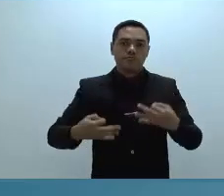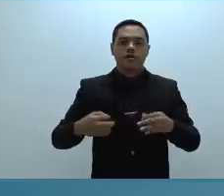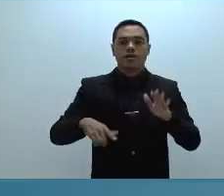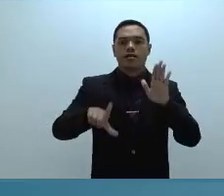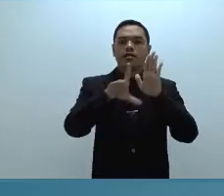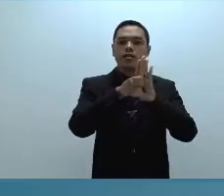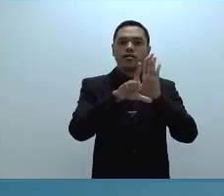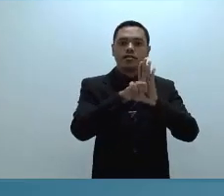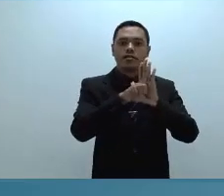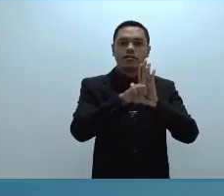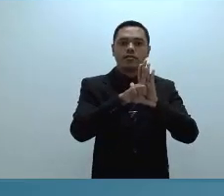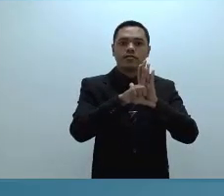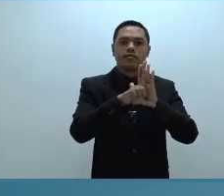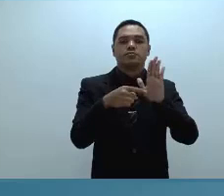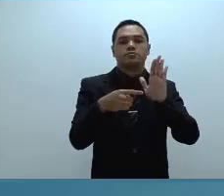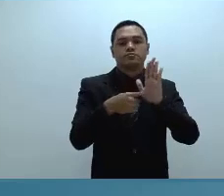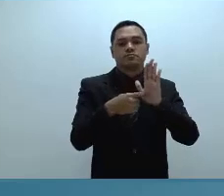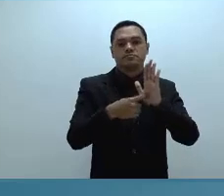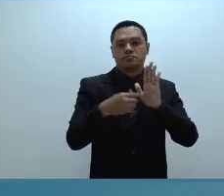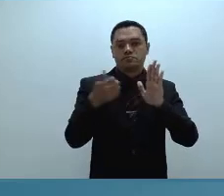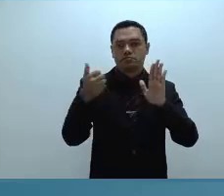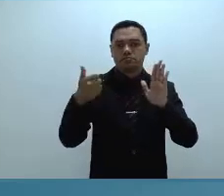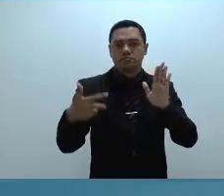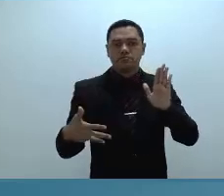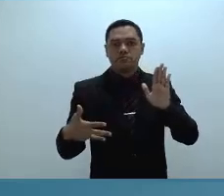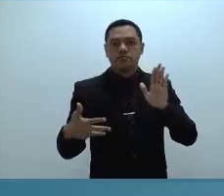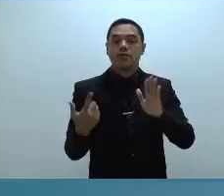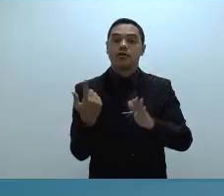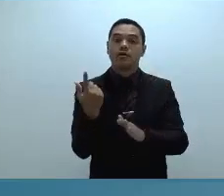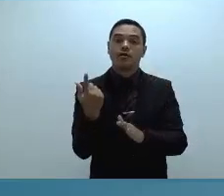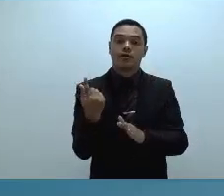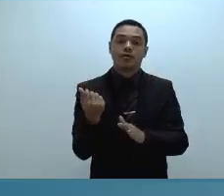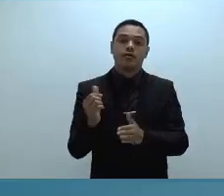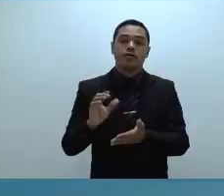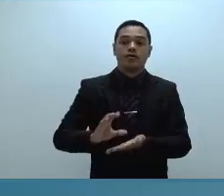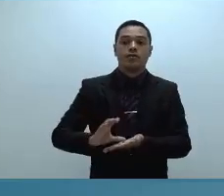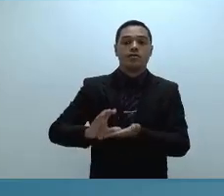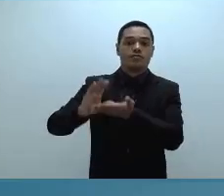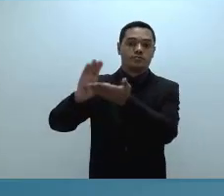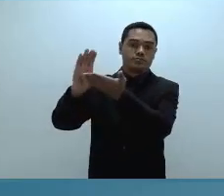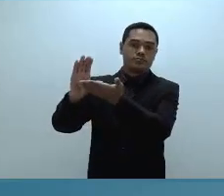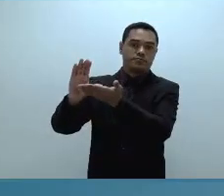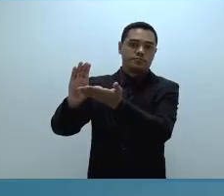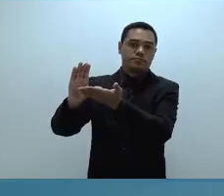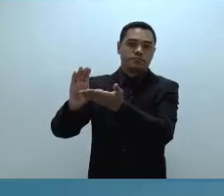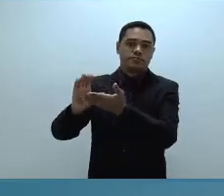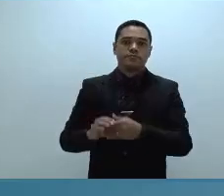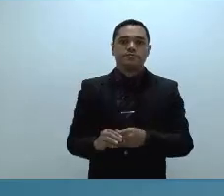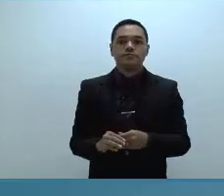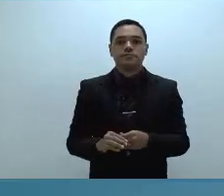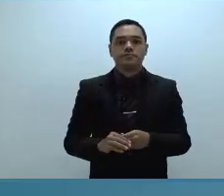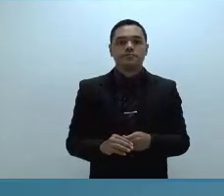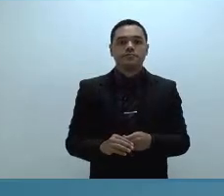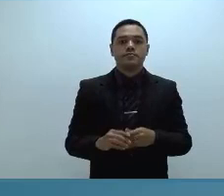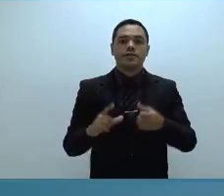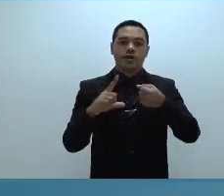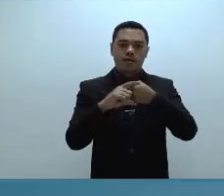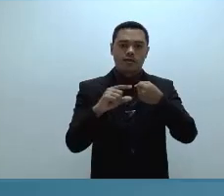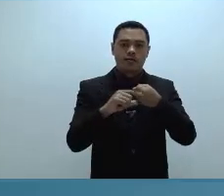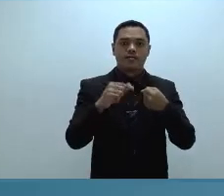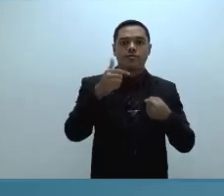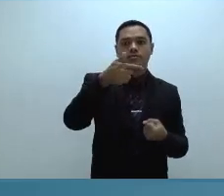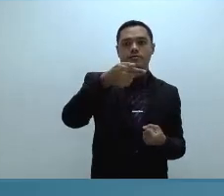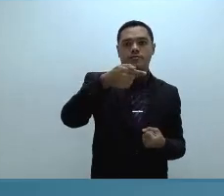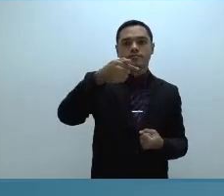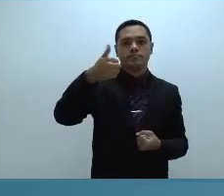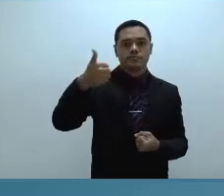que estabelece aumento de despesa remuneratória nos termos do artigo